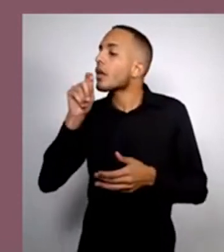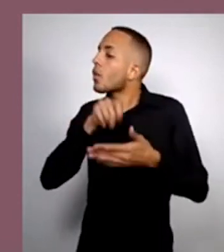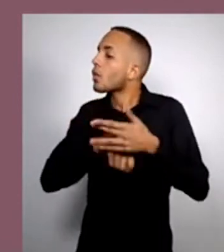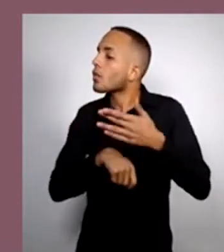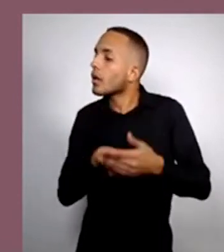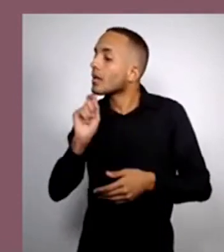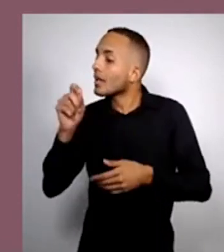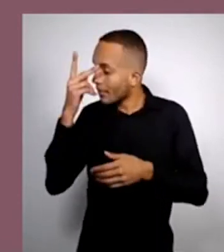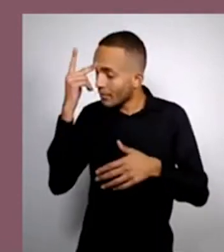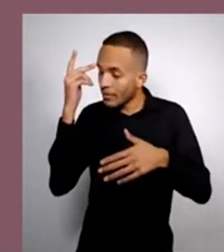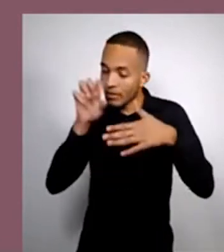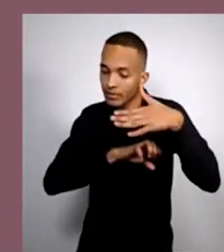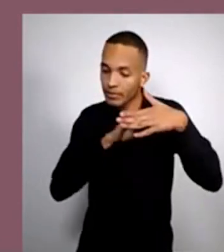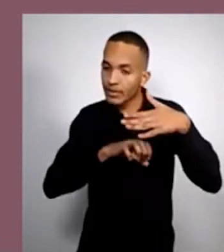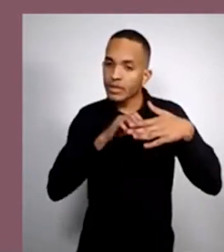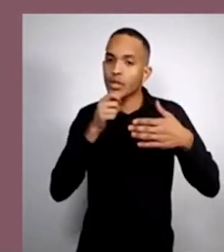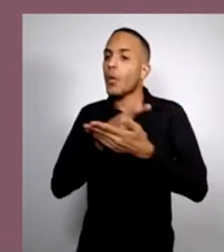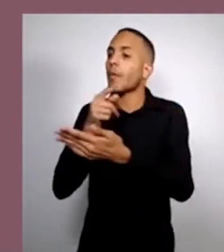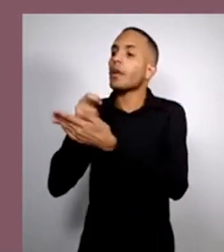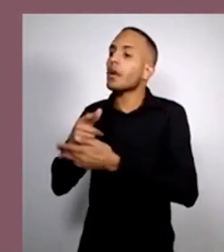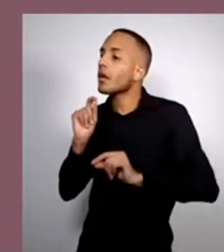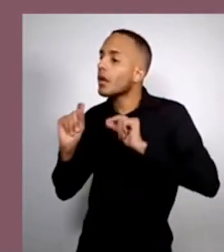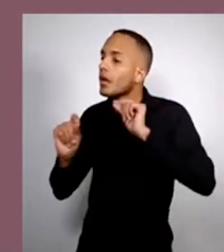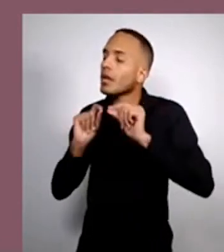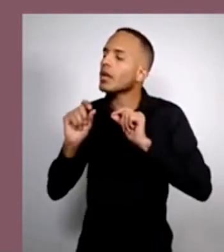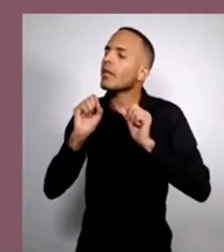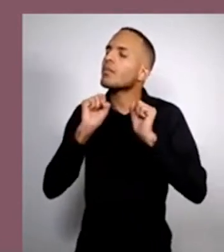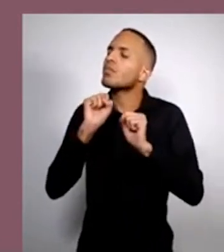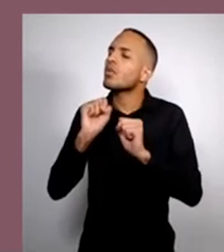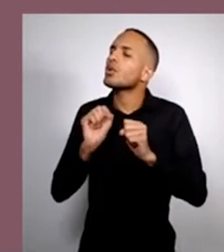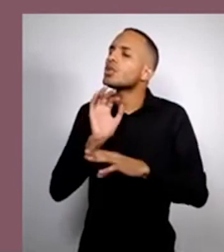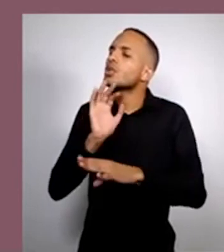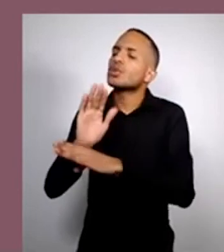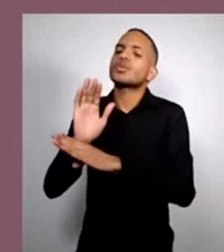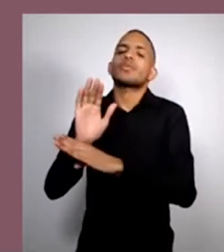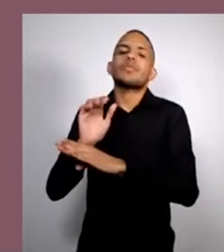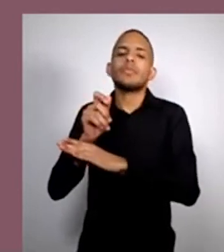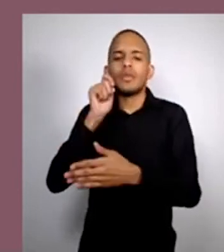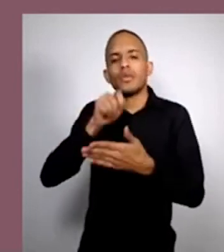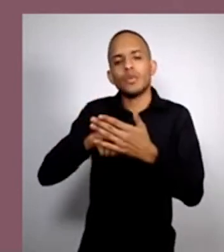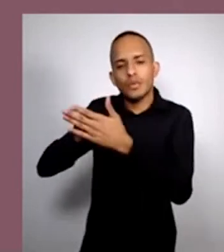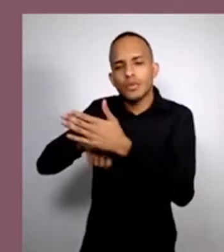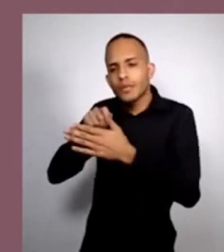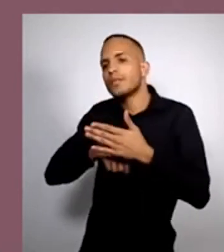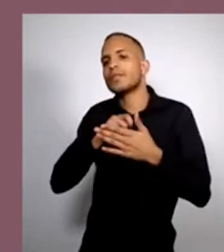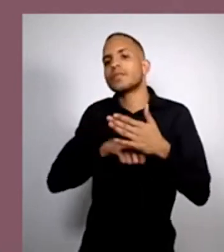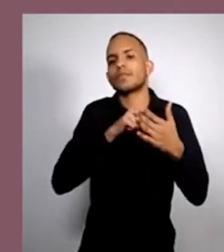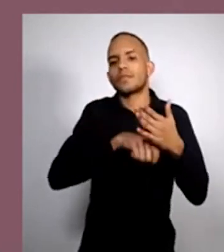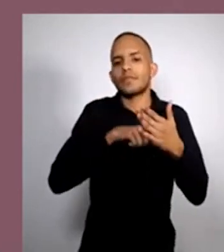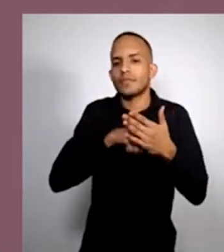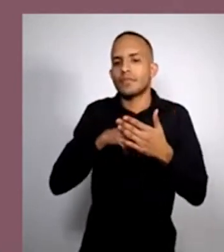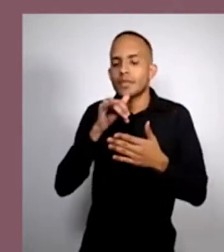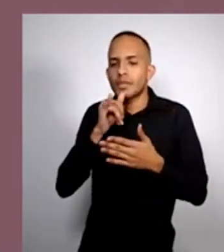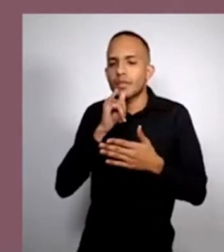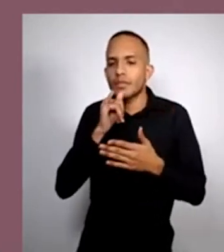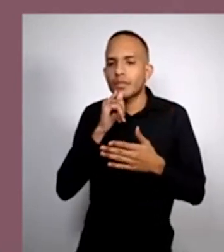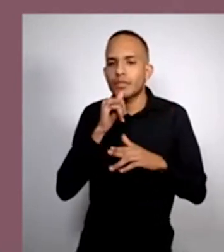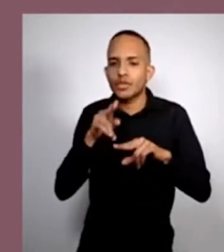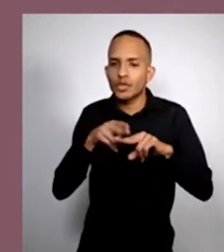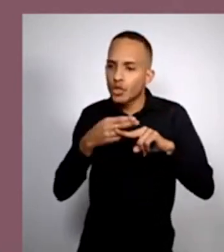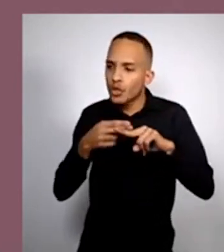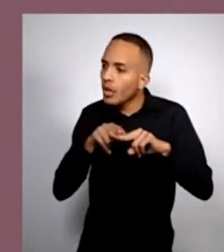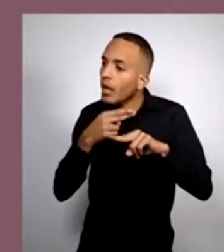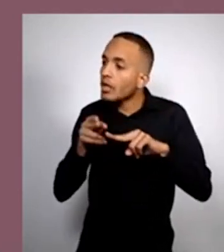os fornecedores? Quem que você pode ajudar contratando brigadeiro para a festinha do seu filho de uma